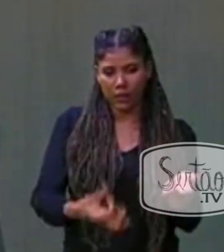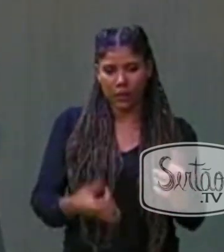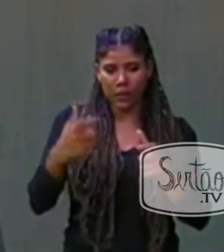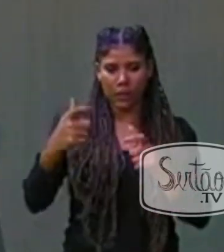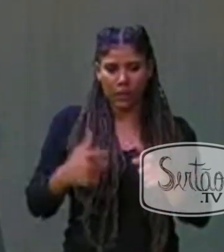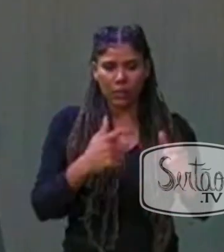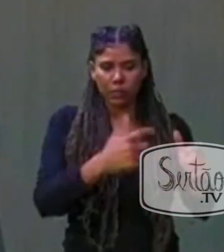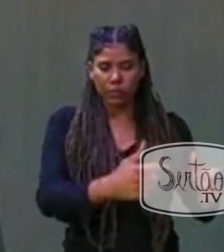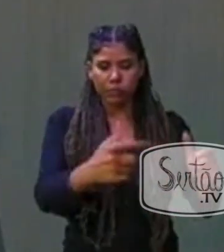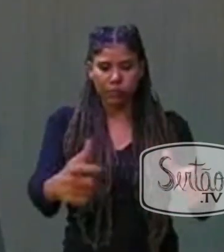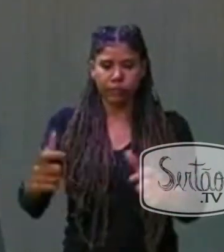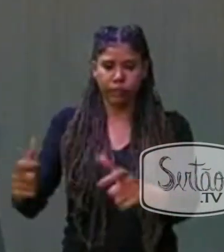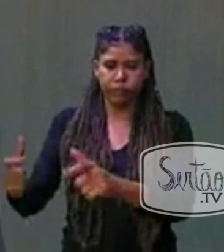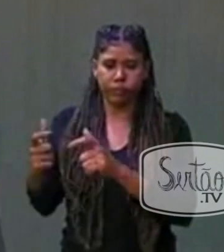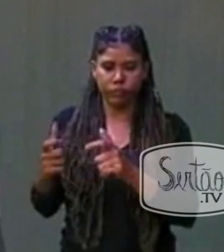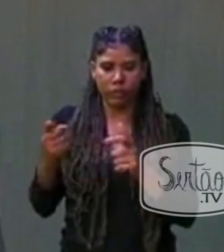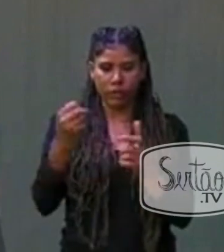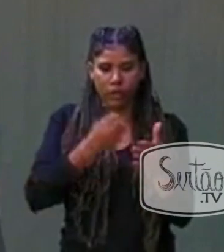unidades sociais